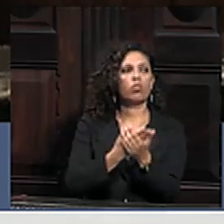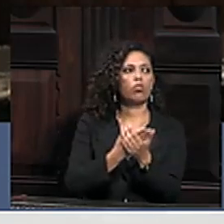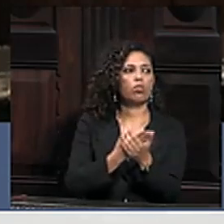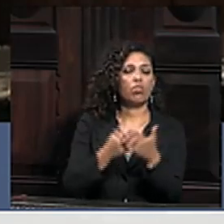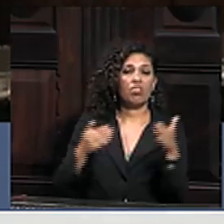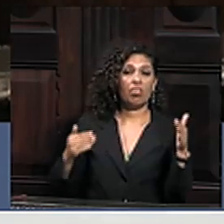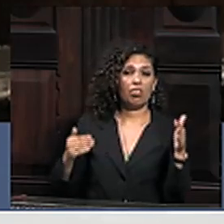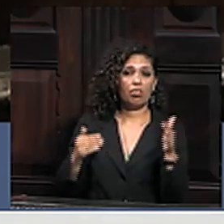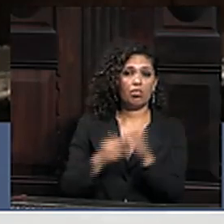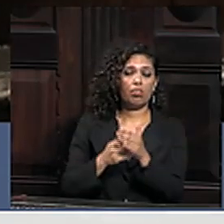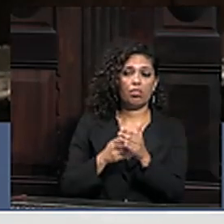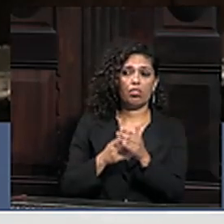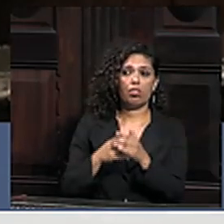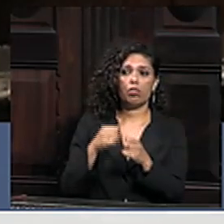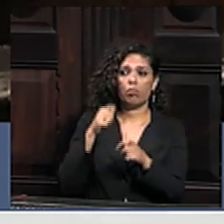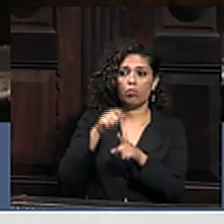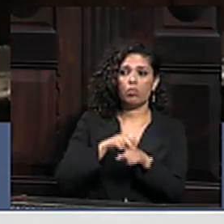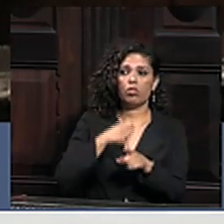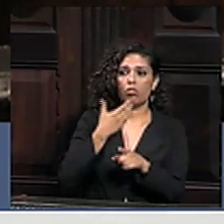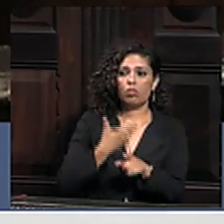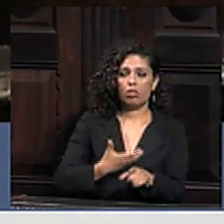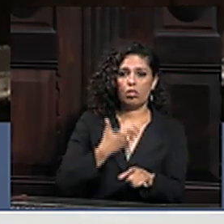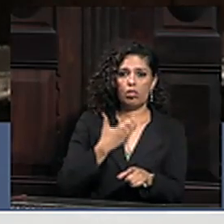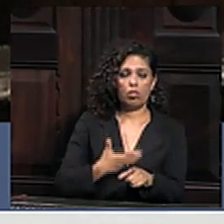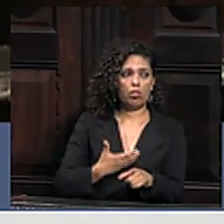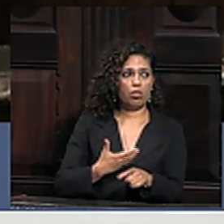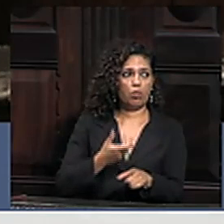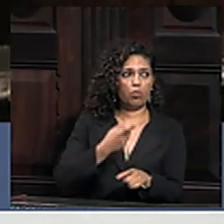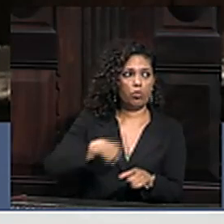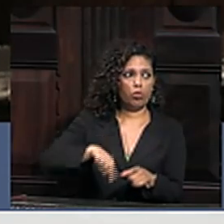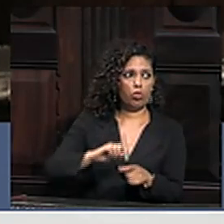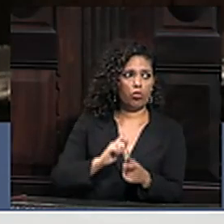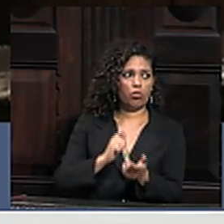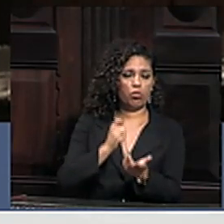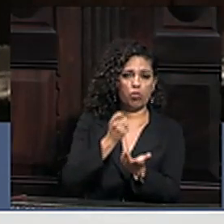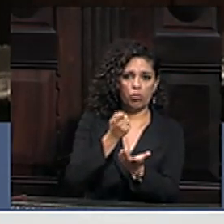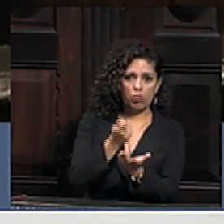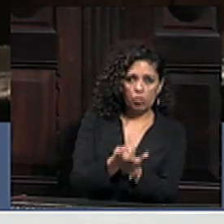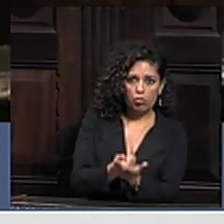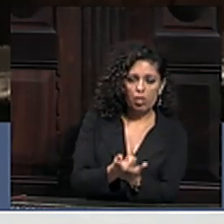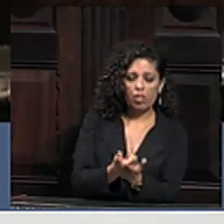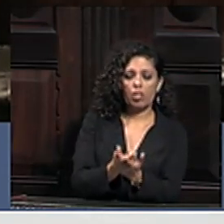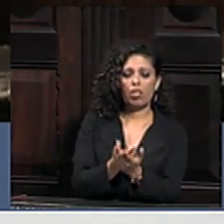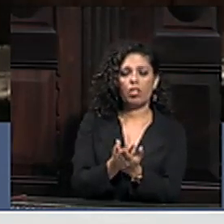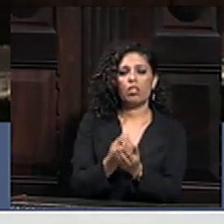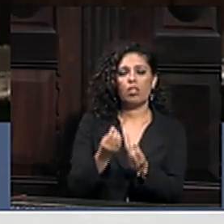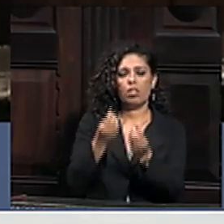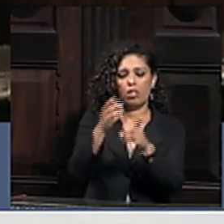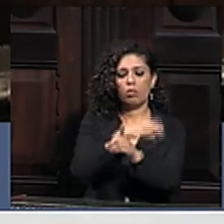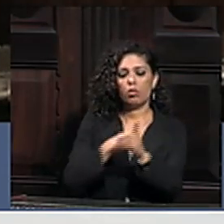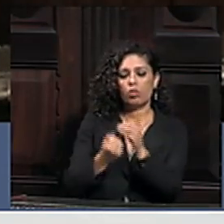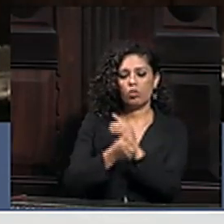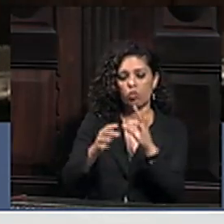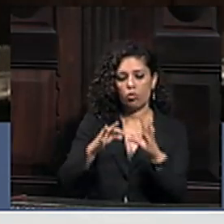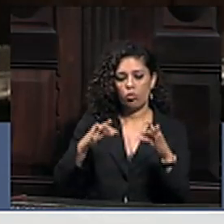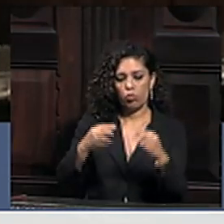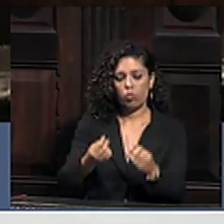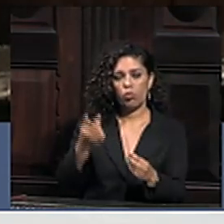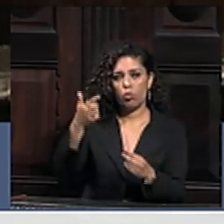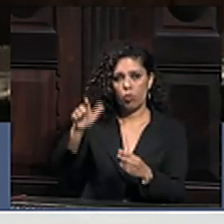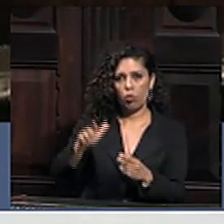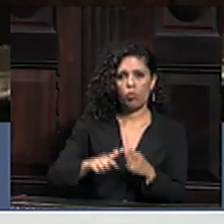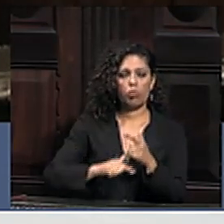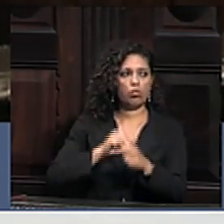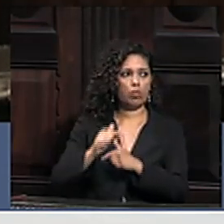o final de dezembro irá entregar o viaduto de Austin, que mais N